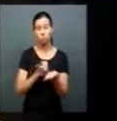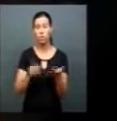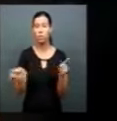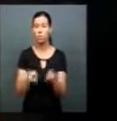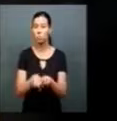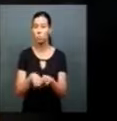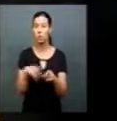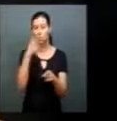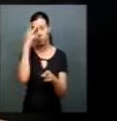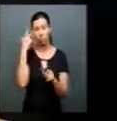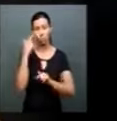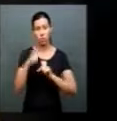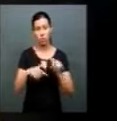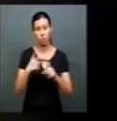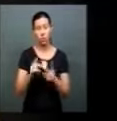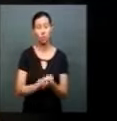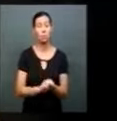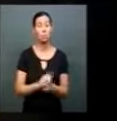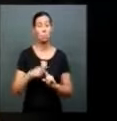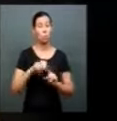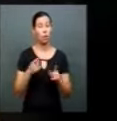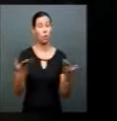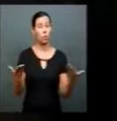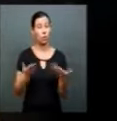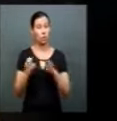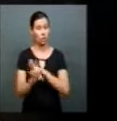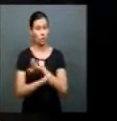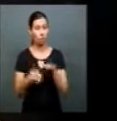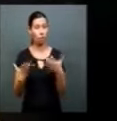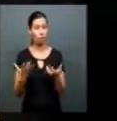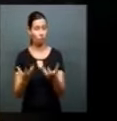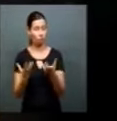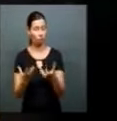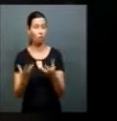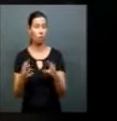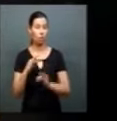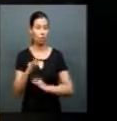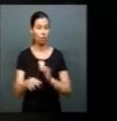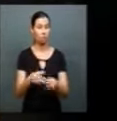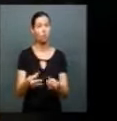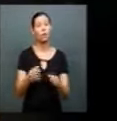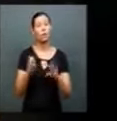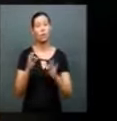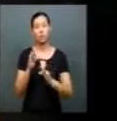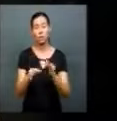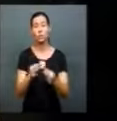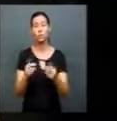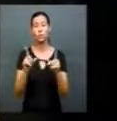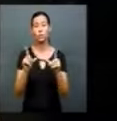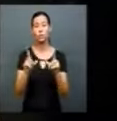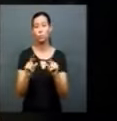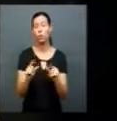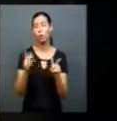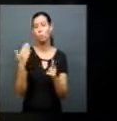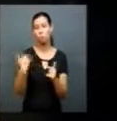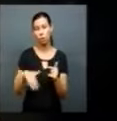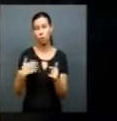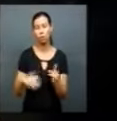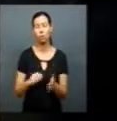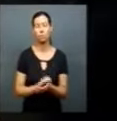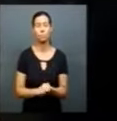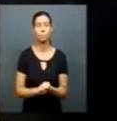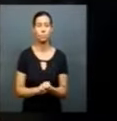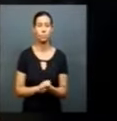no mercado. As empresas querem estar antenadas a essa tecnologia, a nossa tecnologia gera uma redução de custos para as construtoras, então